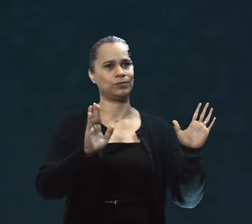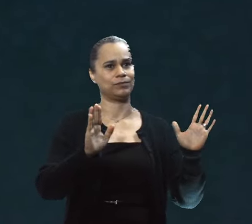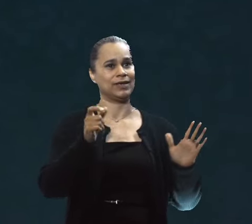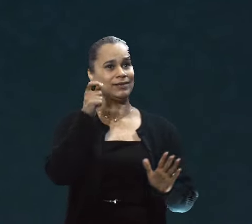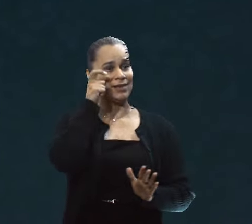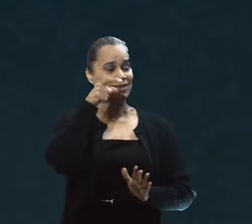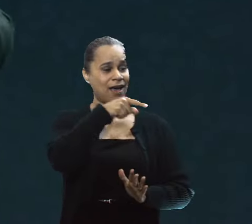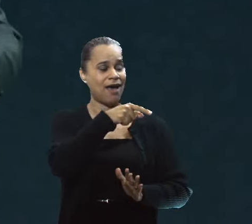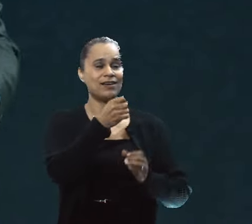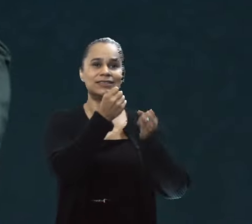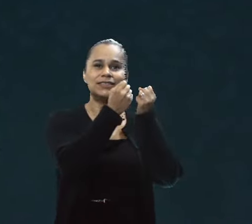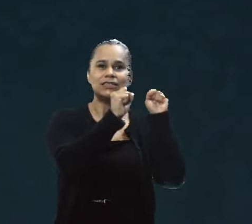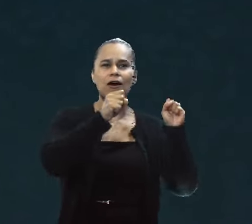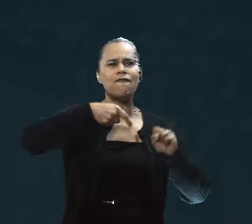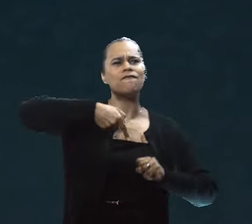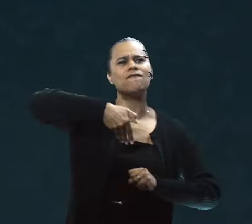lutar.